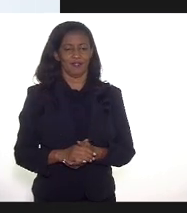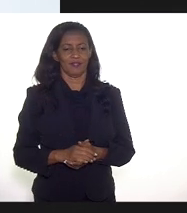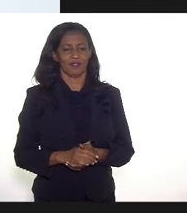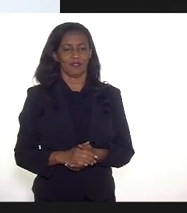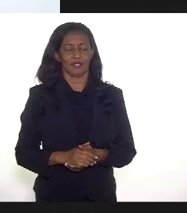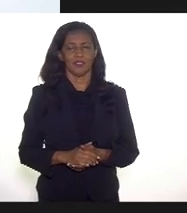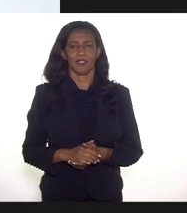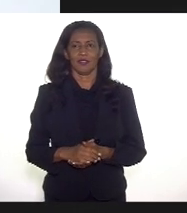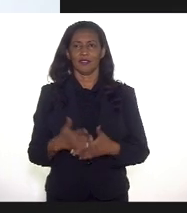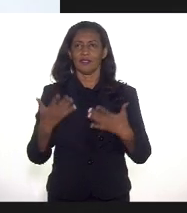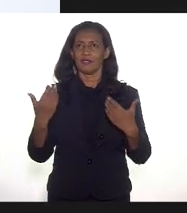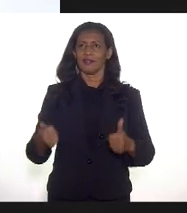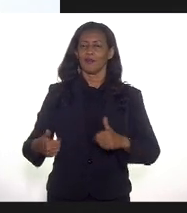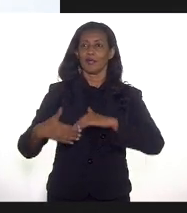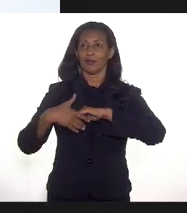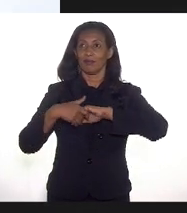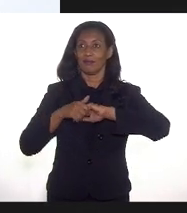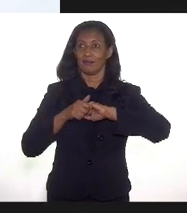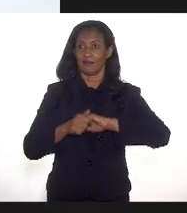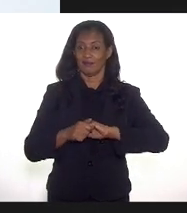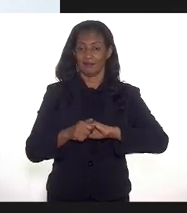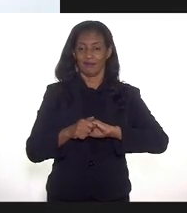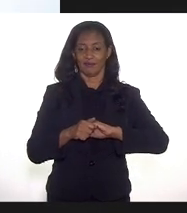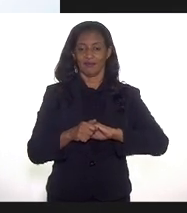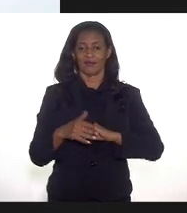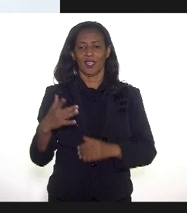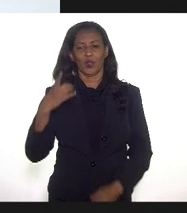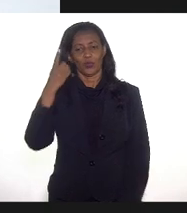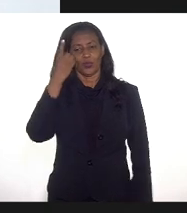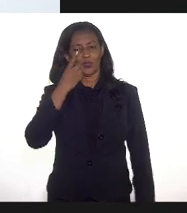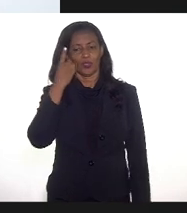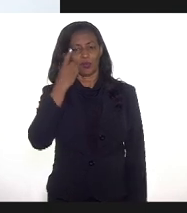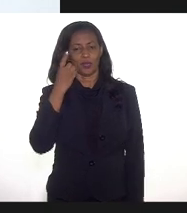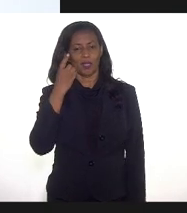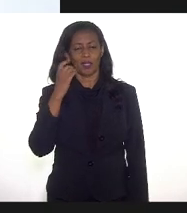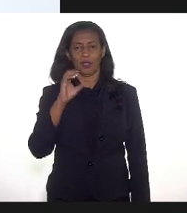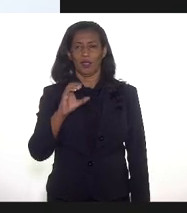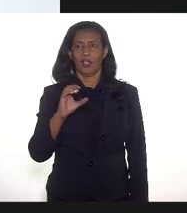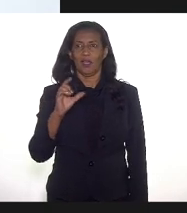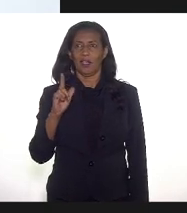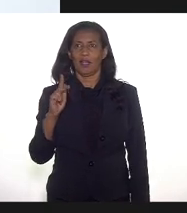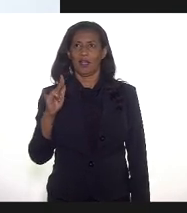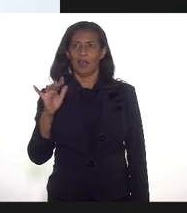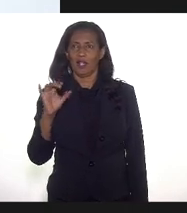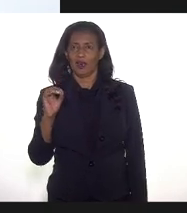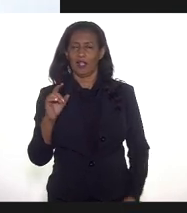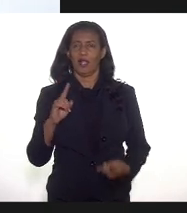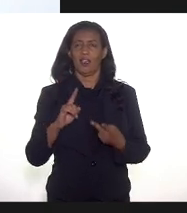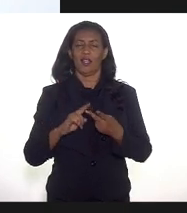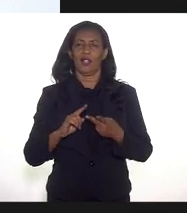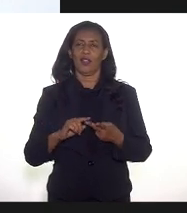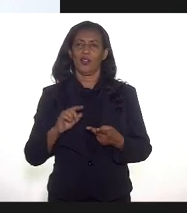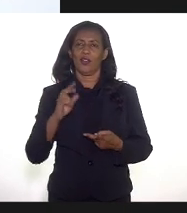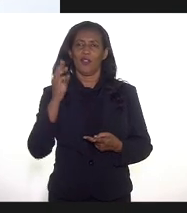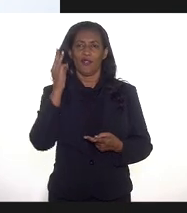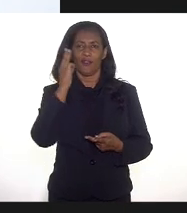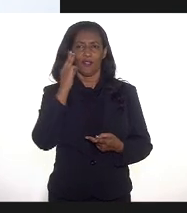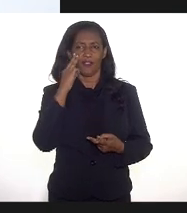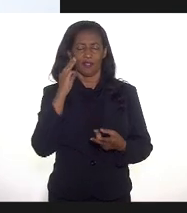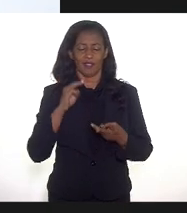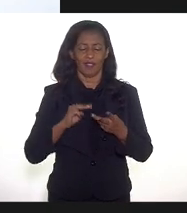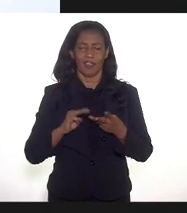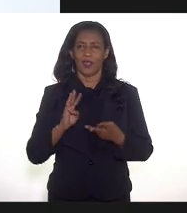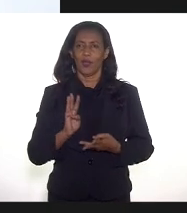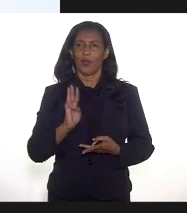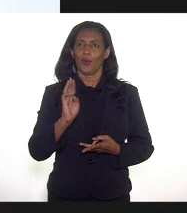aos cumprimentos, né? Os deputados Flávio Serafini, Valdec Carneiro, Wellington